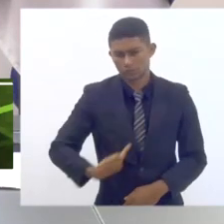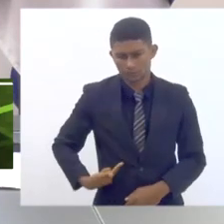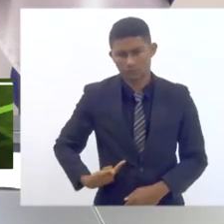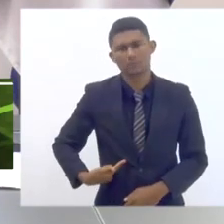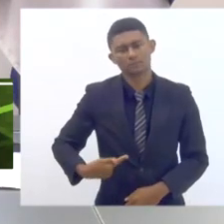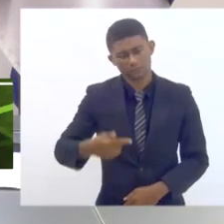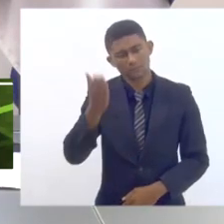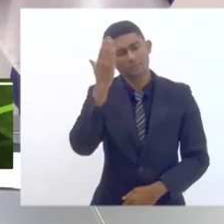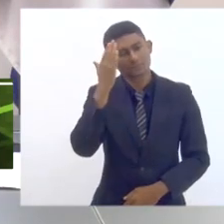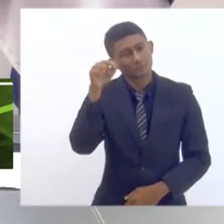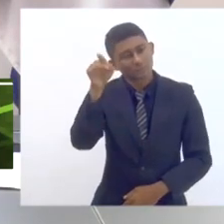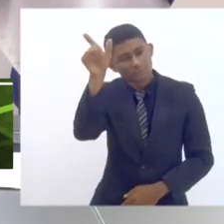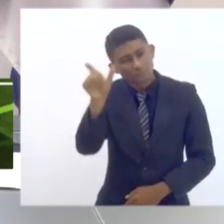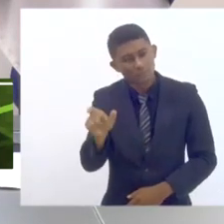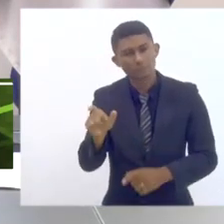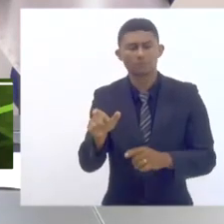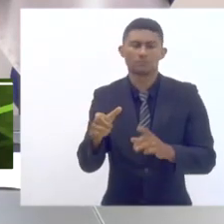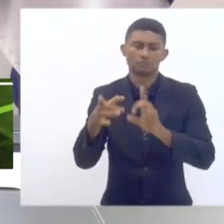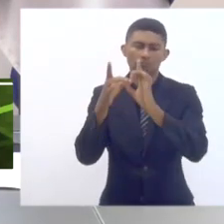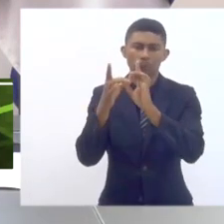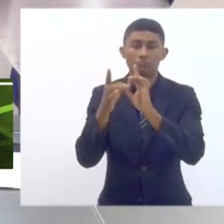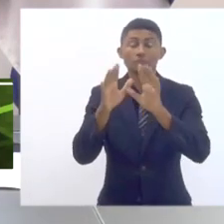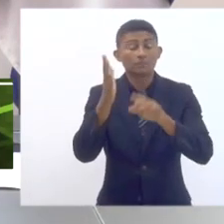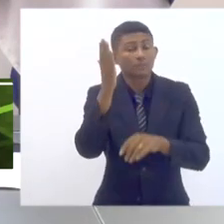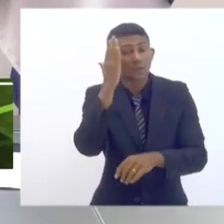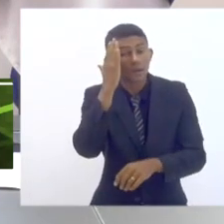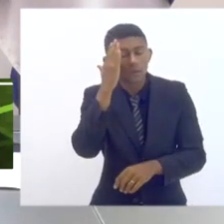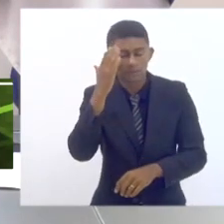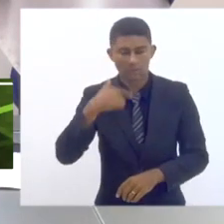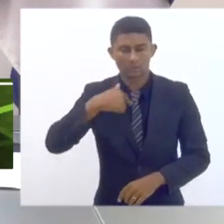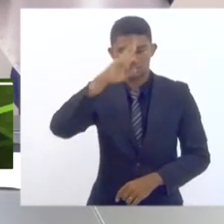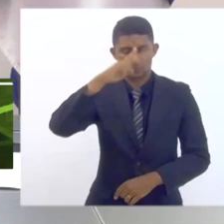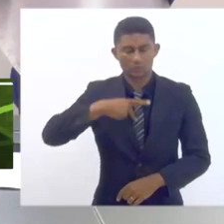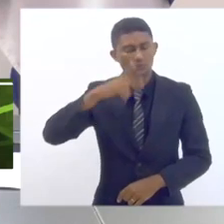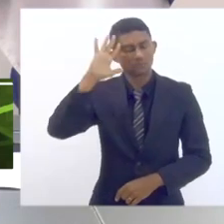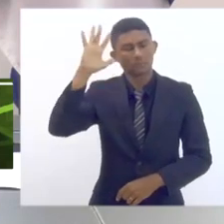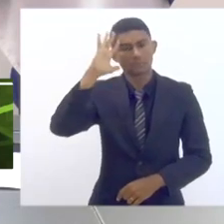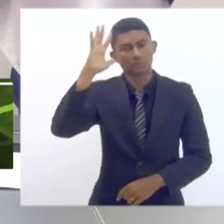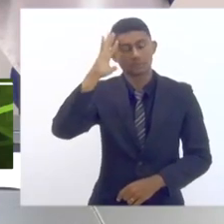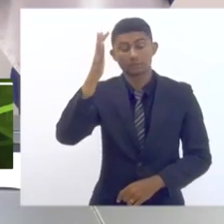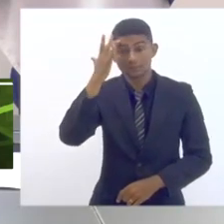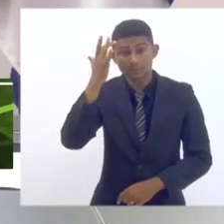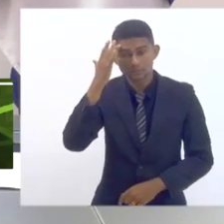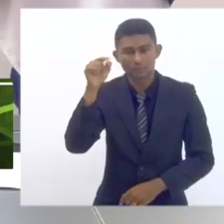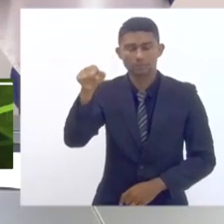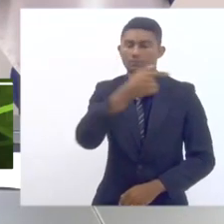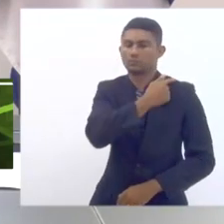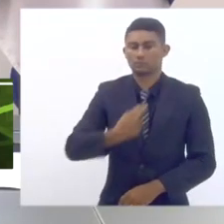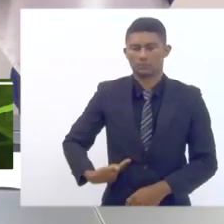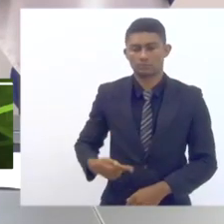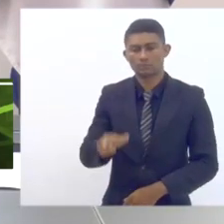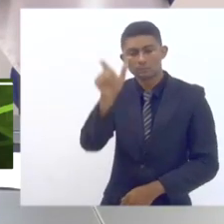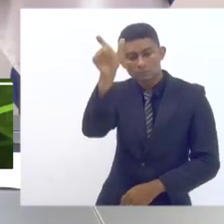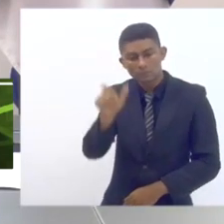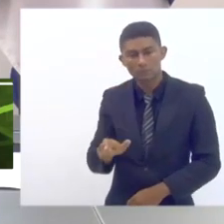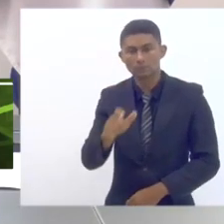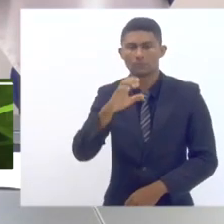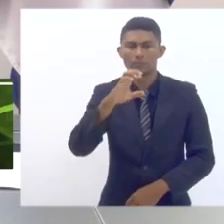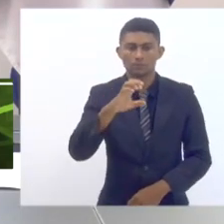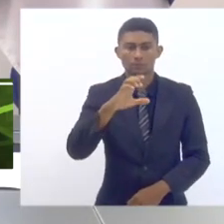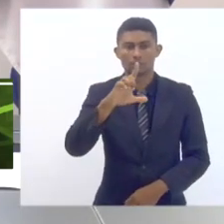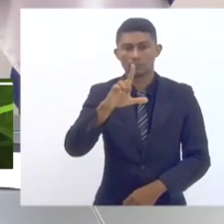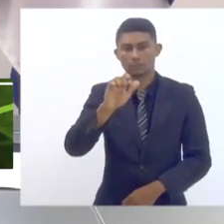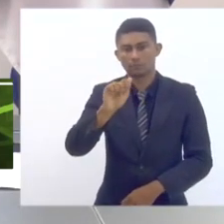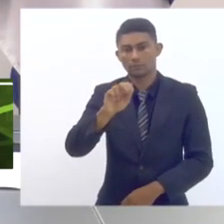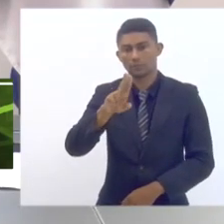me conhece sabe que eu não abro mão da minha postura pessoal. Eu acho que o Cláudio Castro, e aqui digo o Cláudio Castro, não o governador,